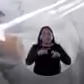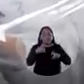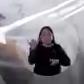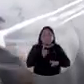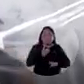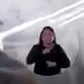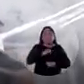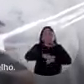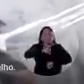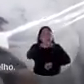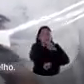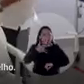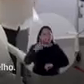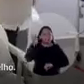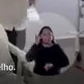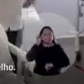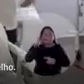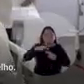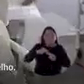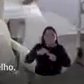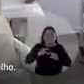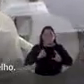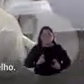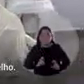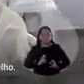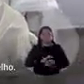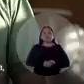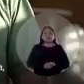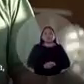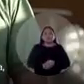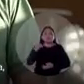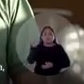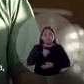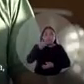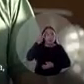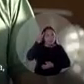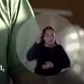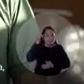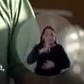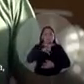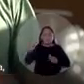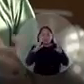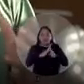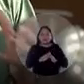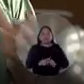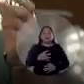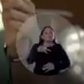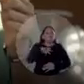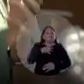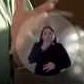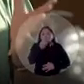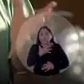Aí a doutora falou, olha, se tu melhorar, porque todo dia ele mediu o dedo lá com aquele aparelho. Quando ela disse, olha, amanhã você vai ter alta, poxa, foi